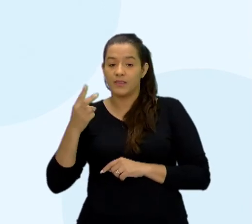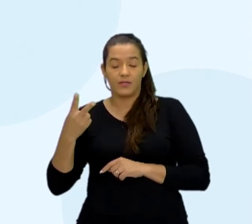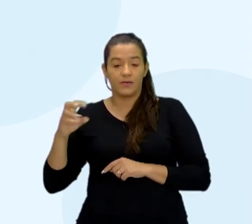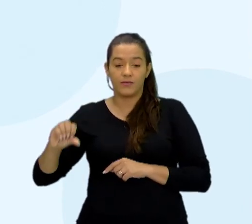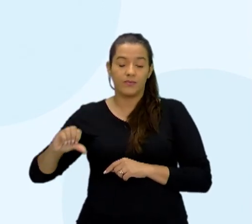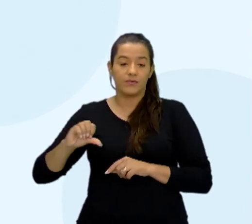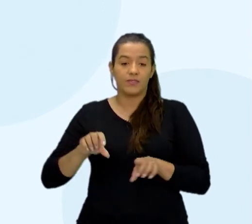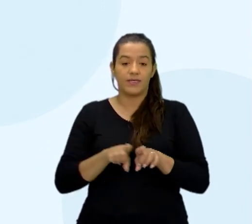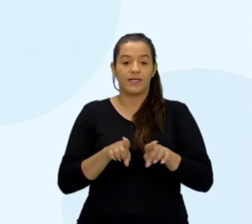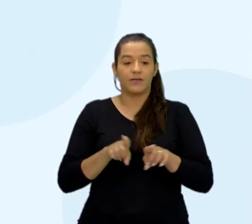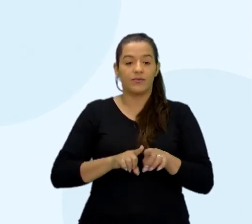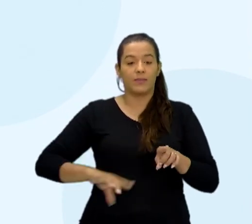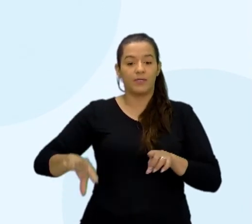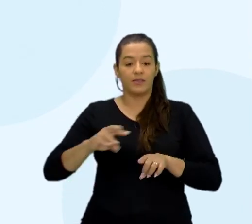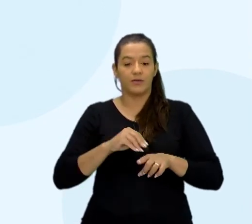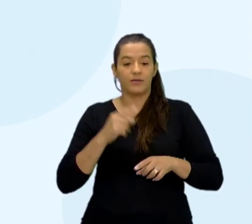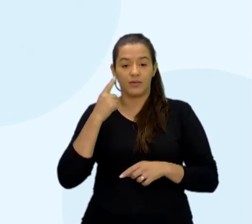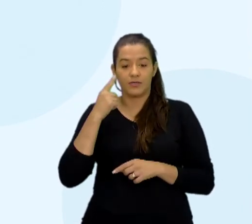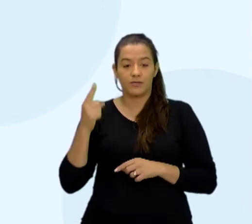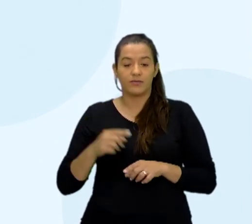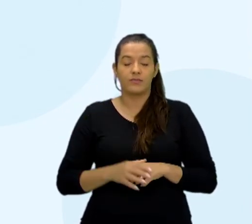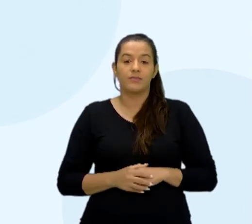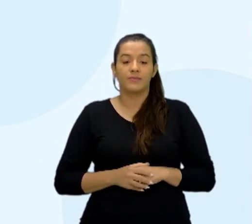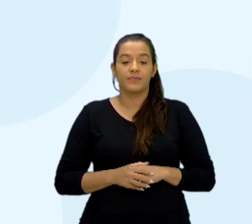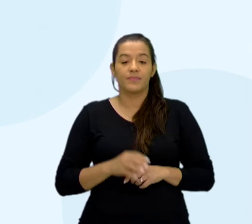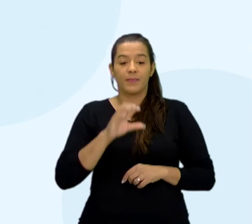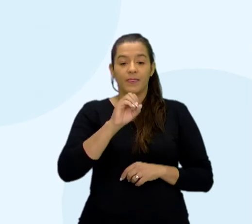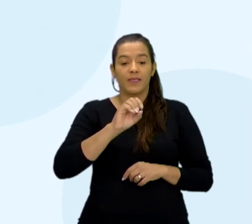7.000. Olha o que nós encontramos aqui, ó.